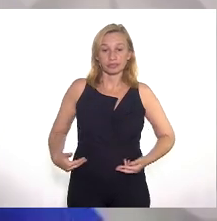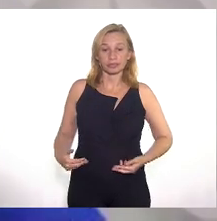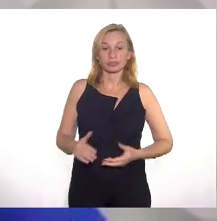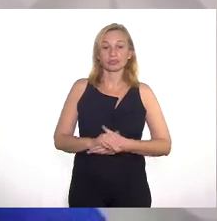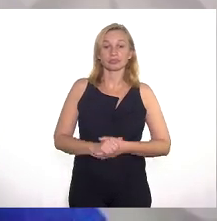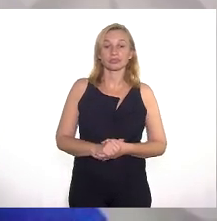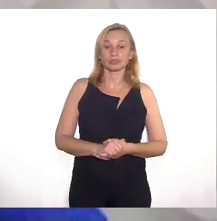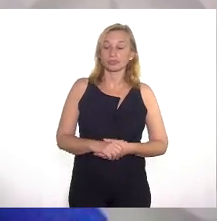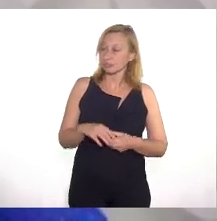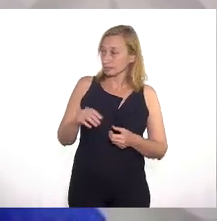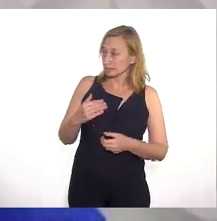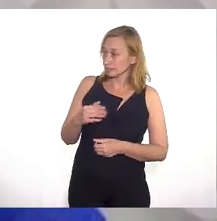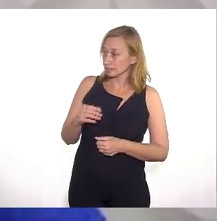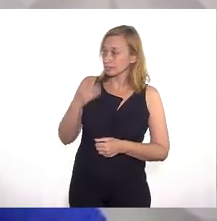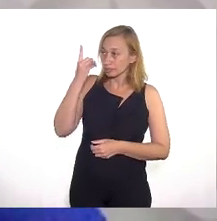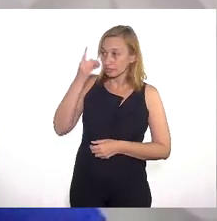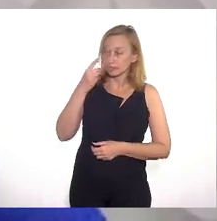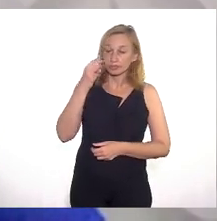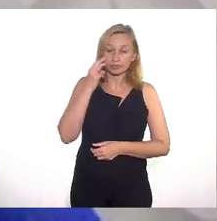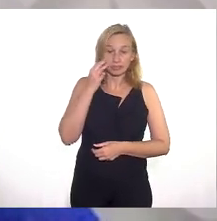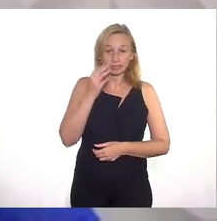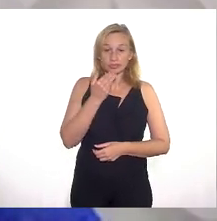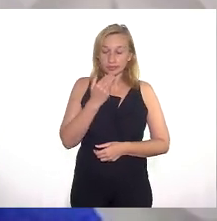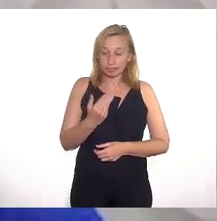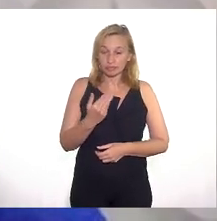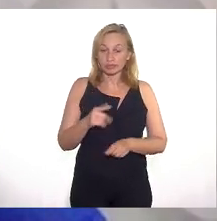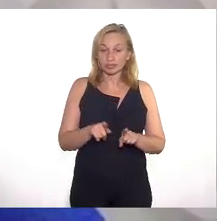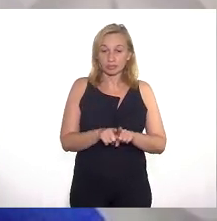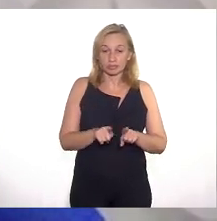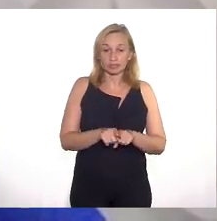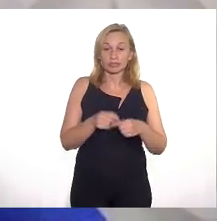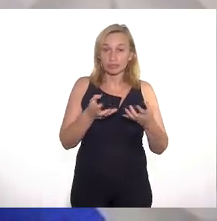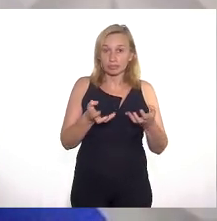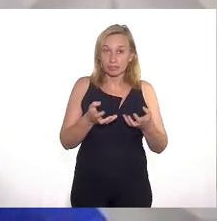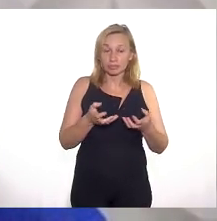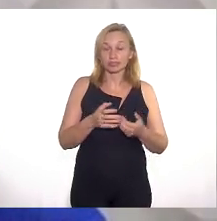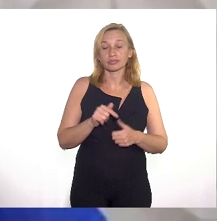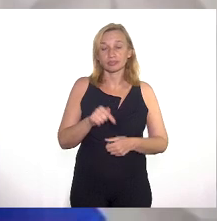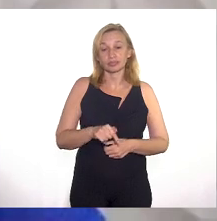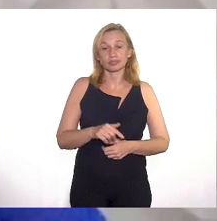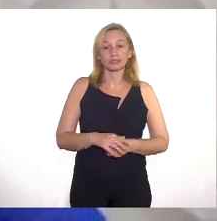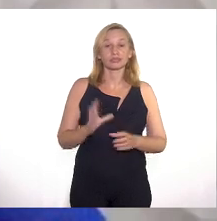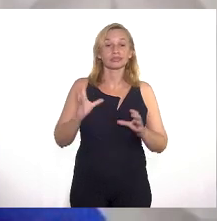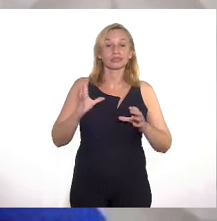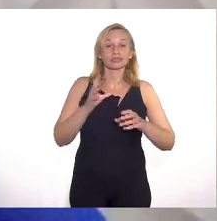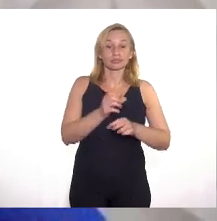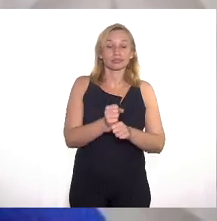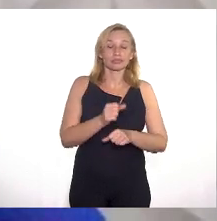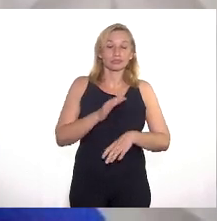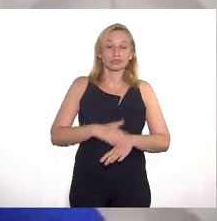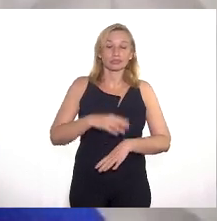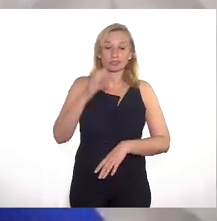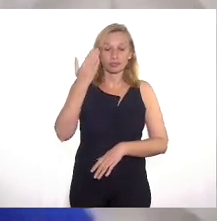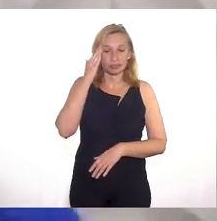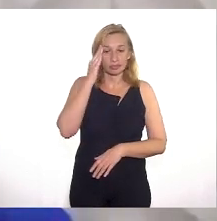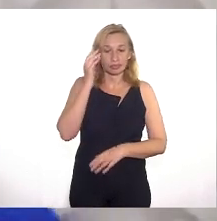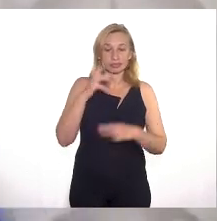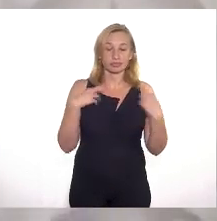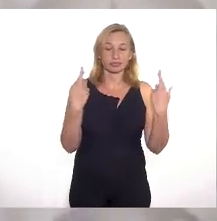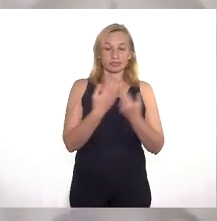foi feita pelo deputado Valdec Carneiro, e eu quero também aqui somar esse entendimento da